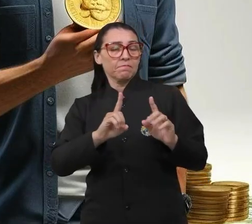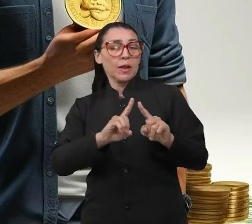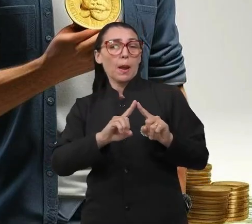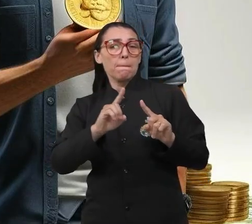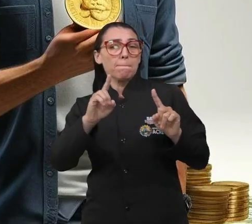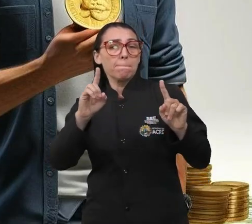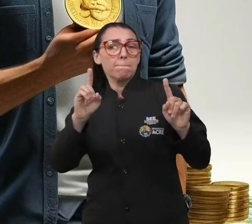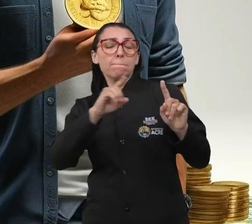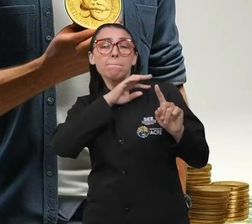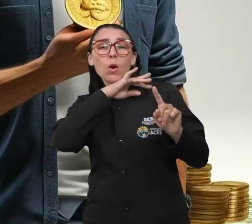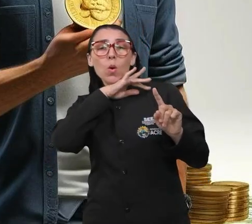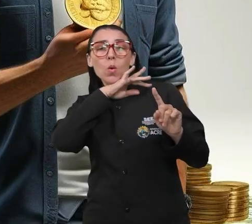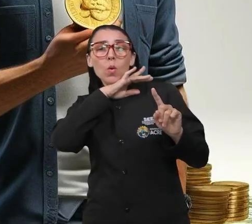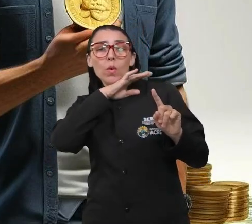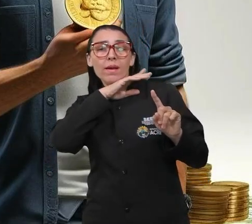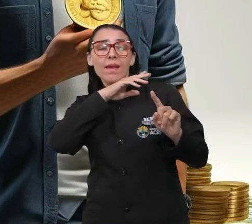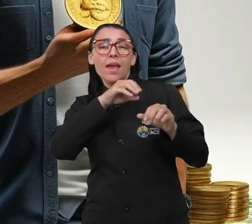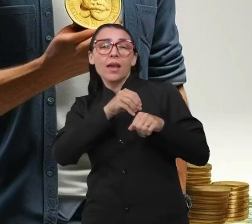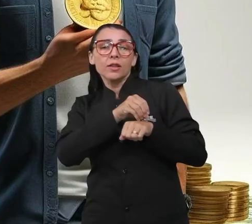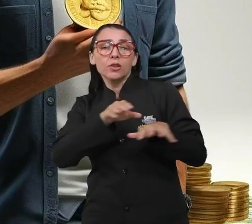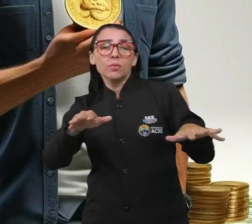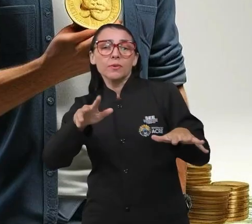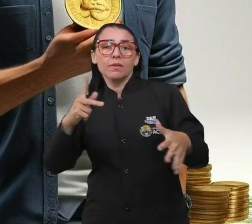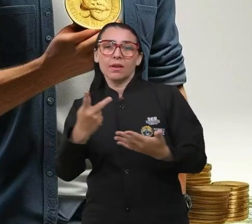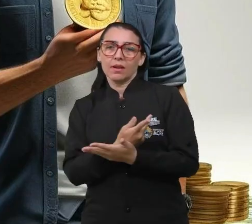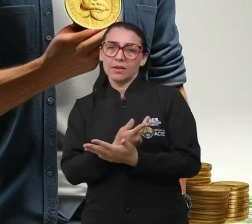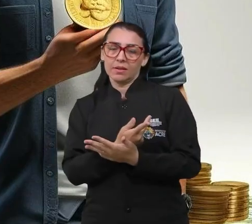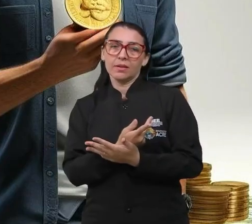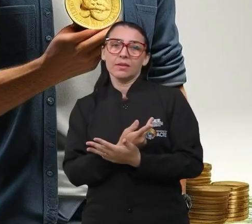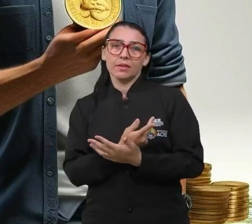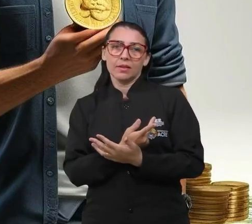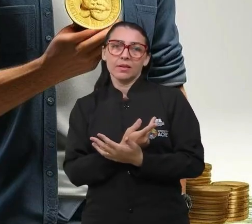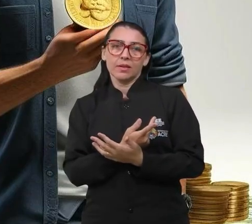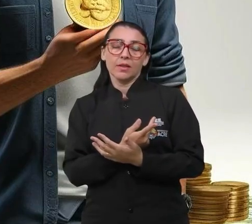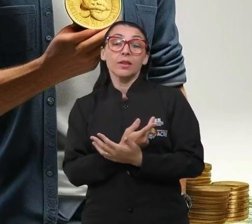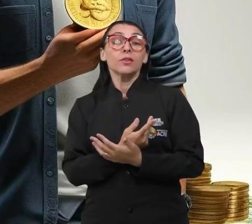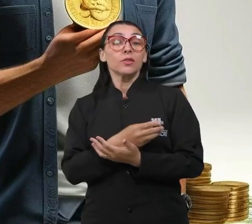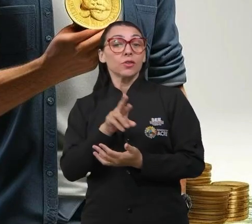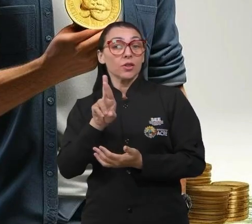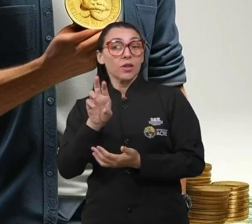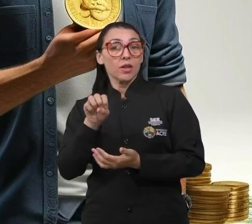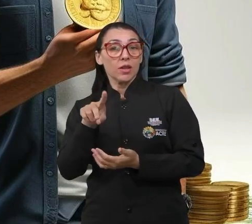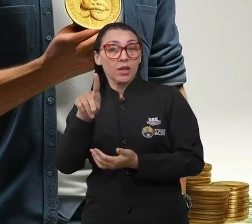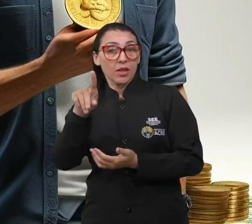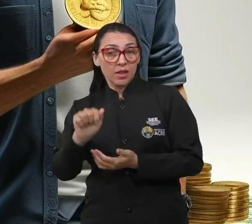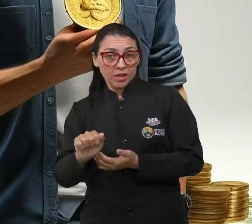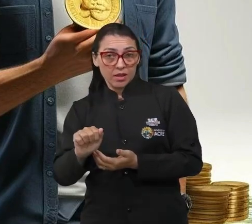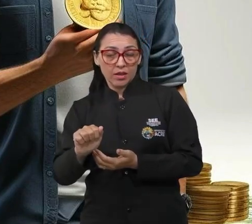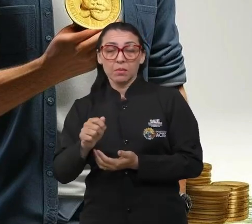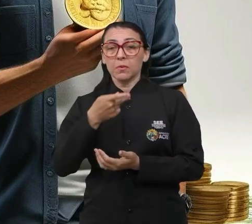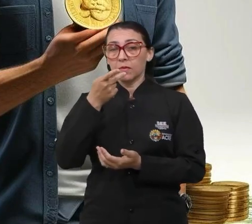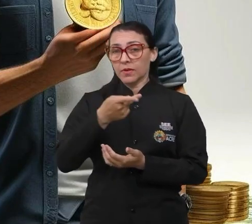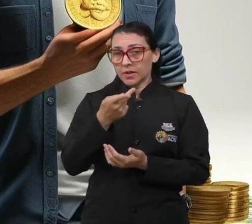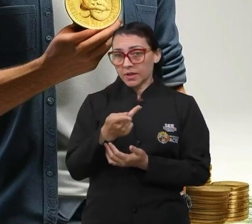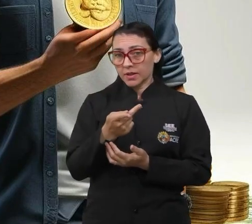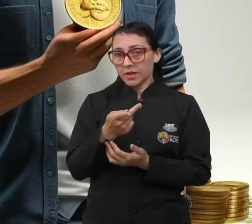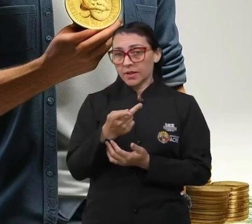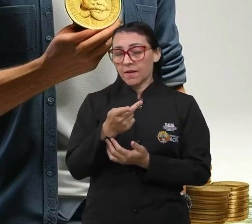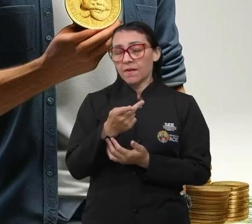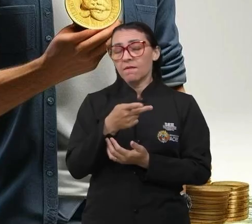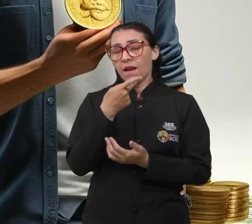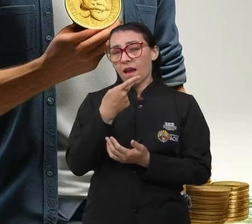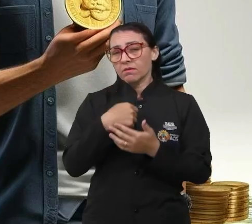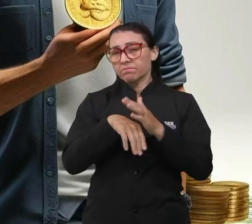Um reflexo direto da má distribuição de renda. Então, como eu estava dizendo, a gente falou